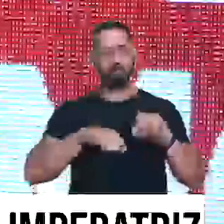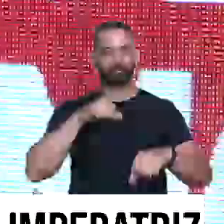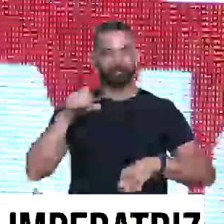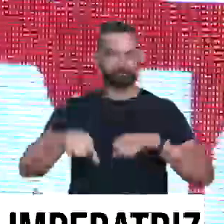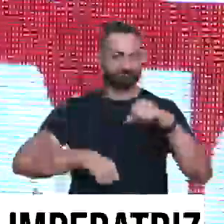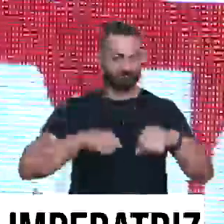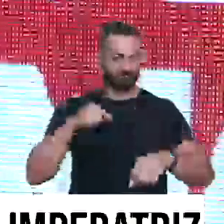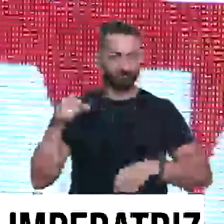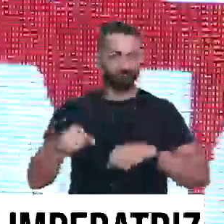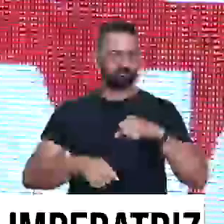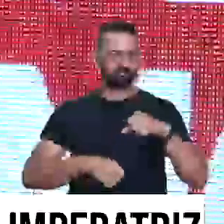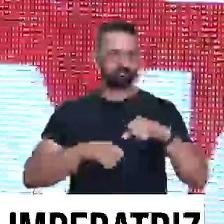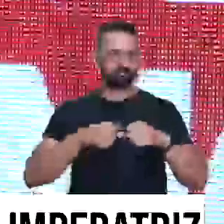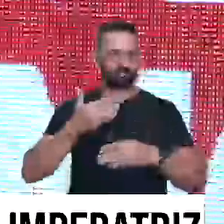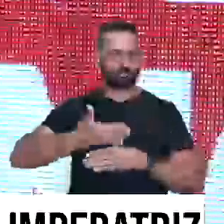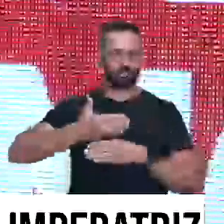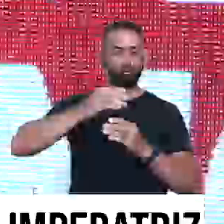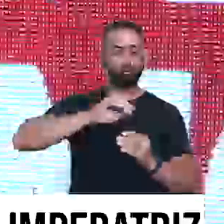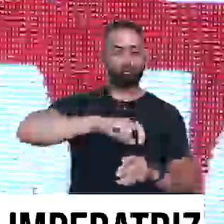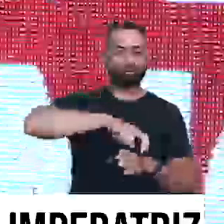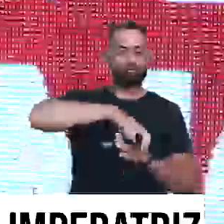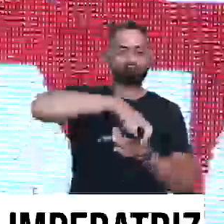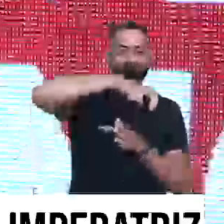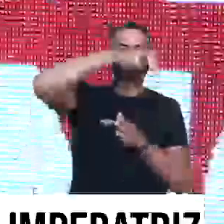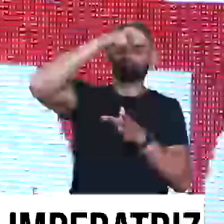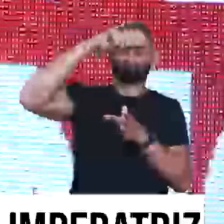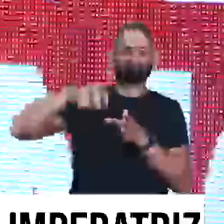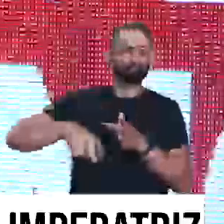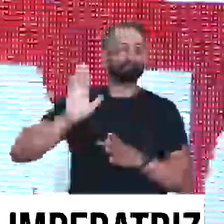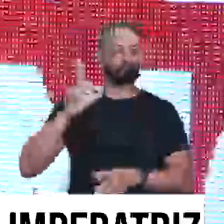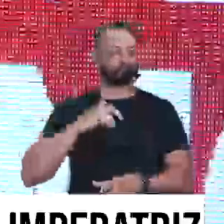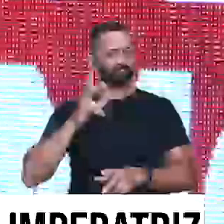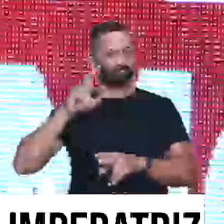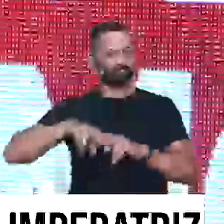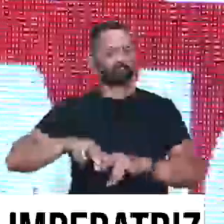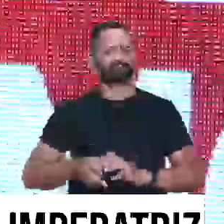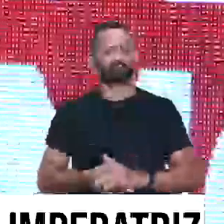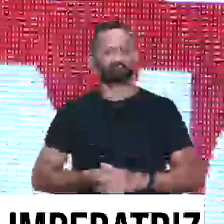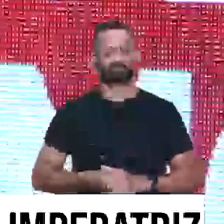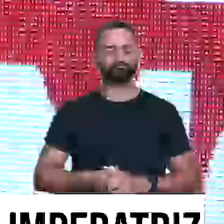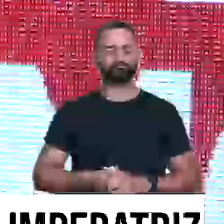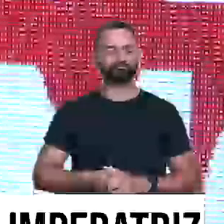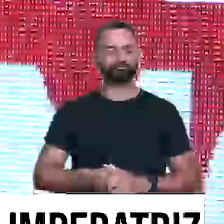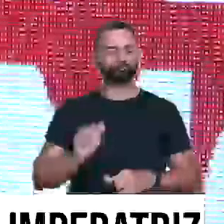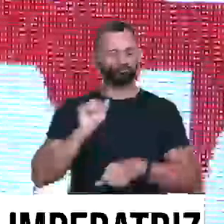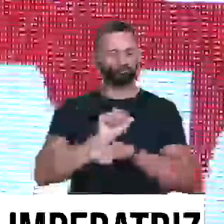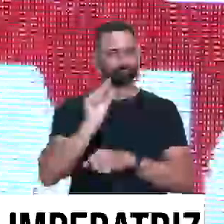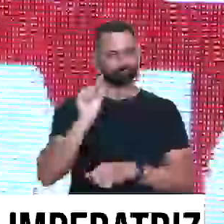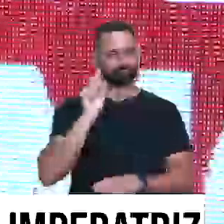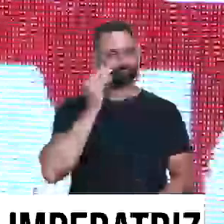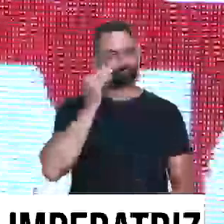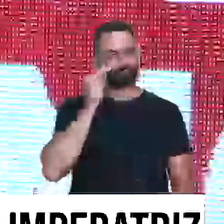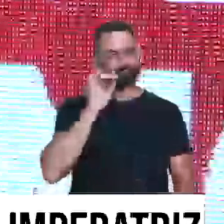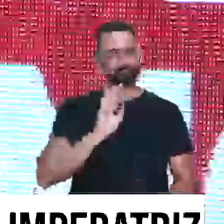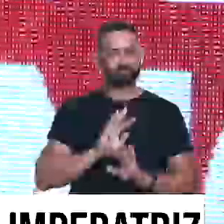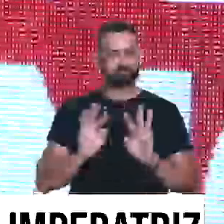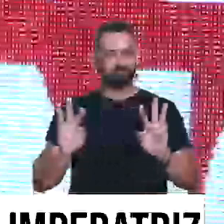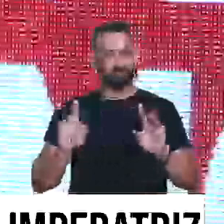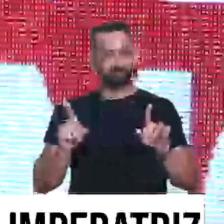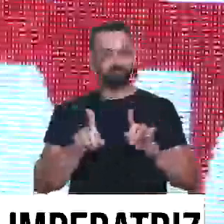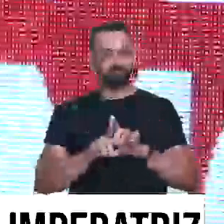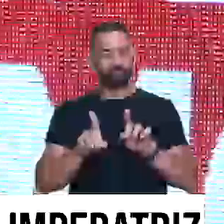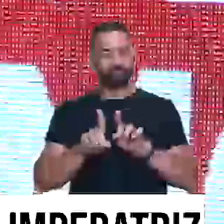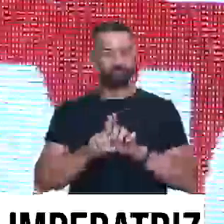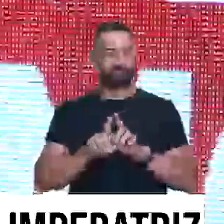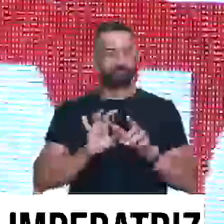casa e ele roubou uma bicicleta gente pelo muro olha o tamanho da ousadia o homem já está preso viu daqui a pouco você pode conferir tudo